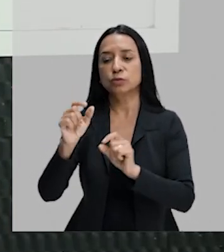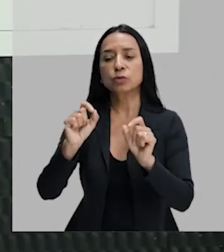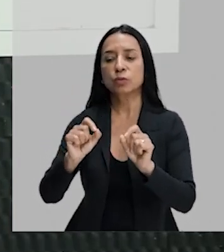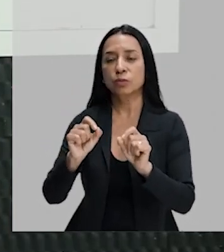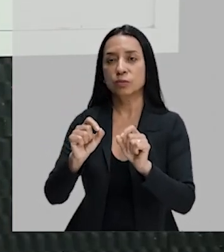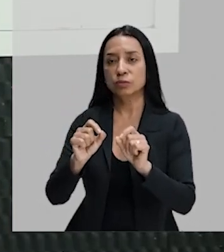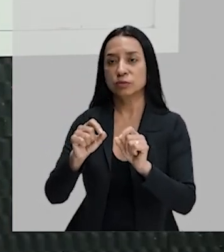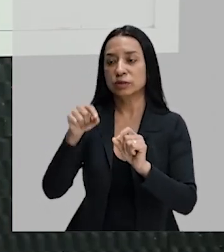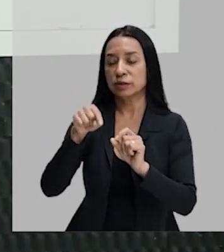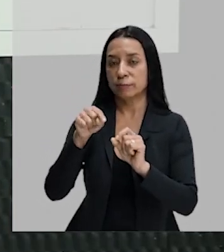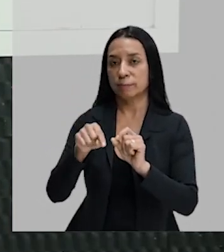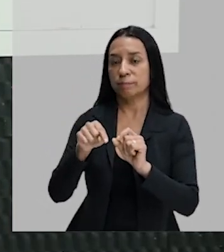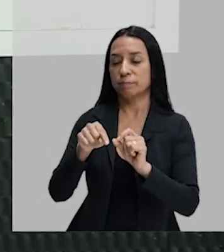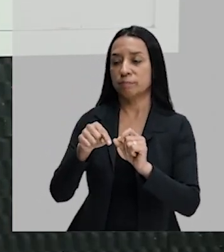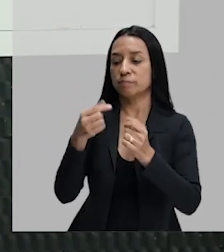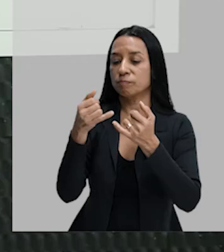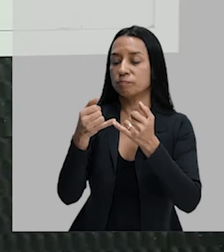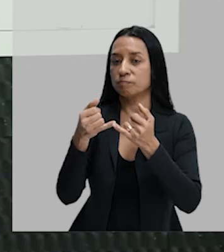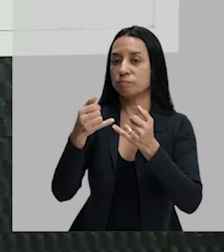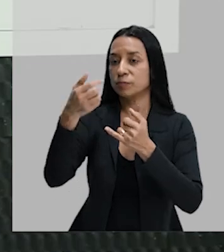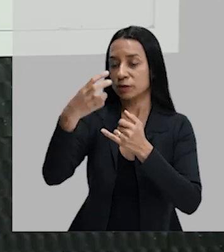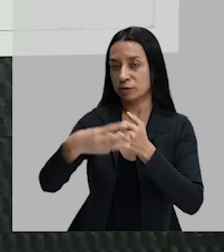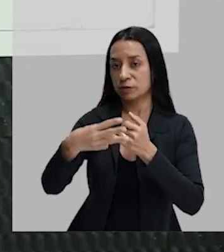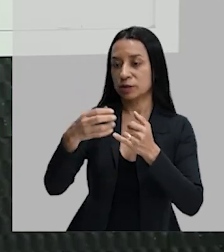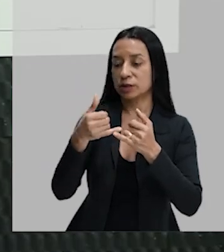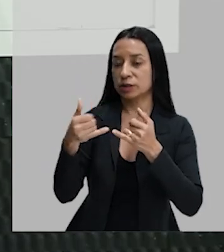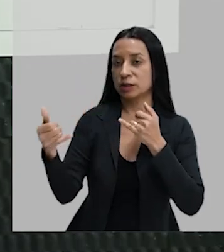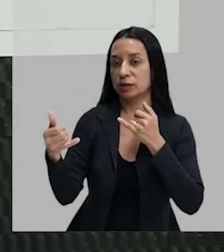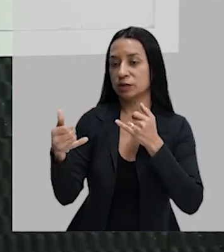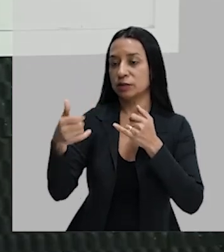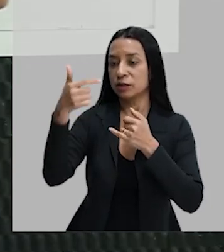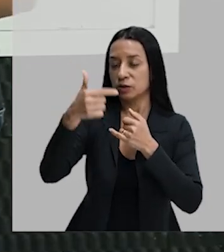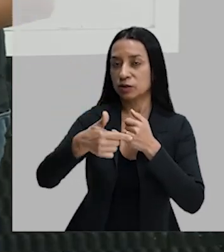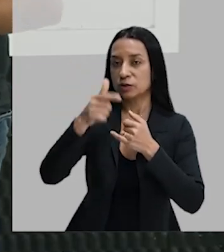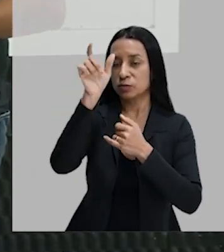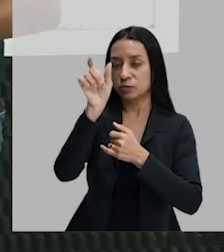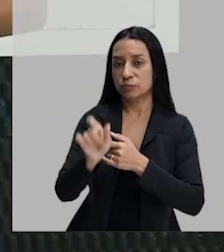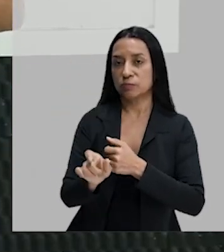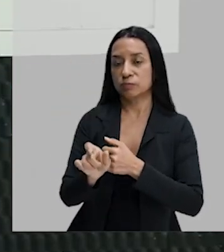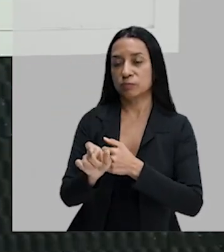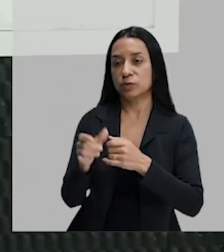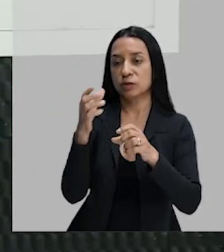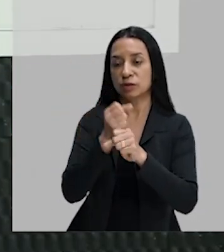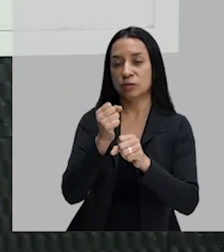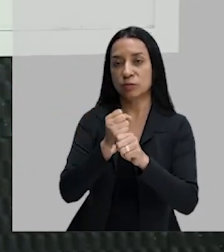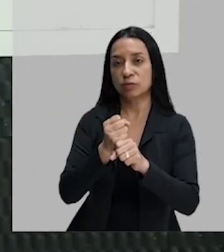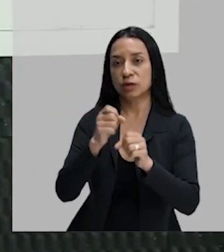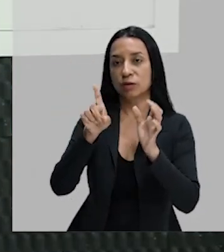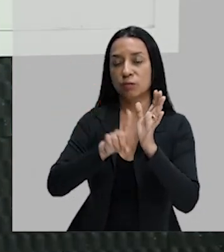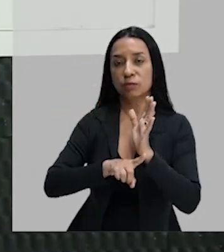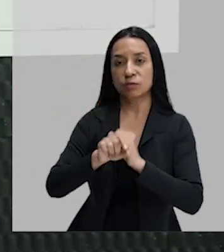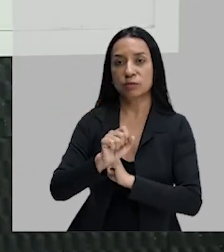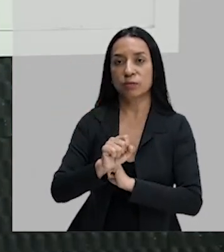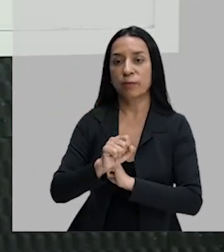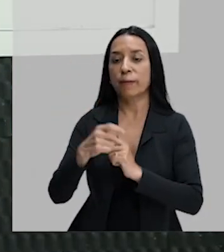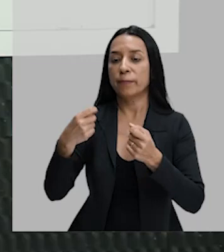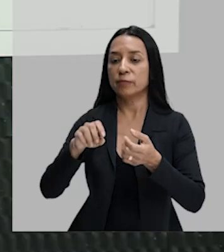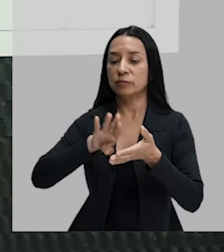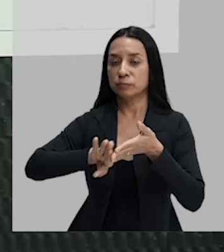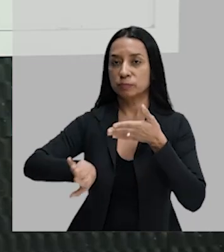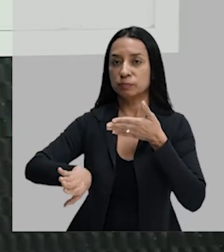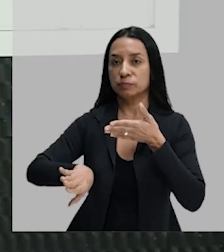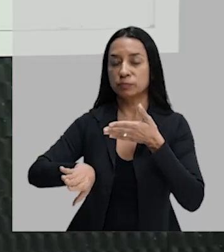linha segunda coluna esse elemento aqui ó quando eu for calcular o menor complementar dele eu tenho que eliminar